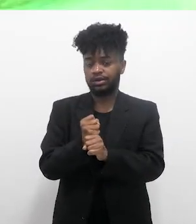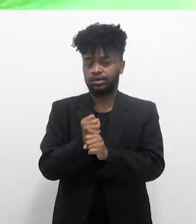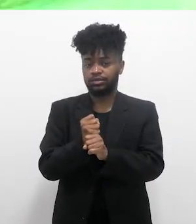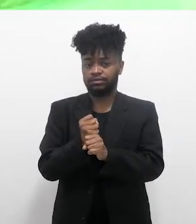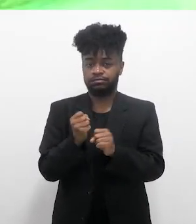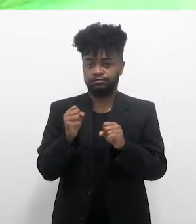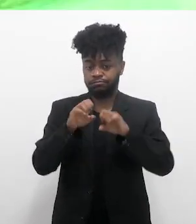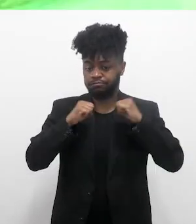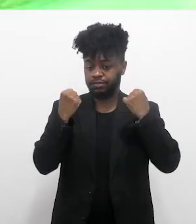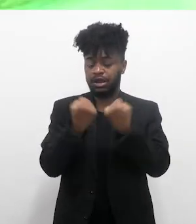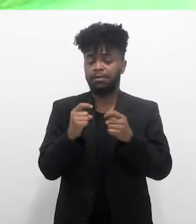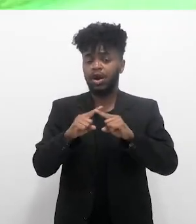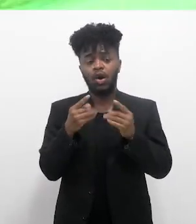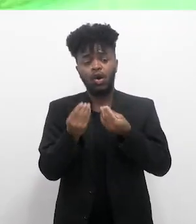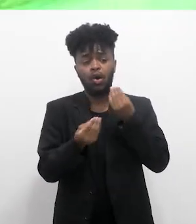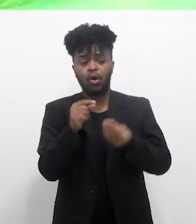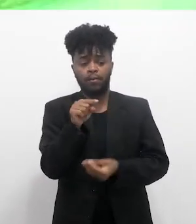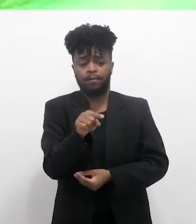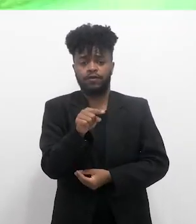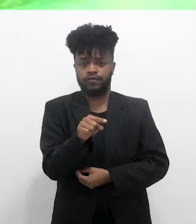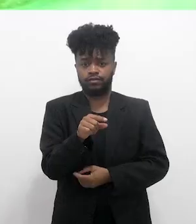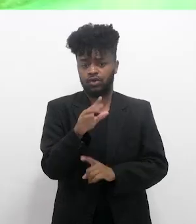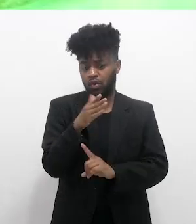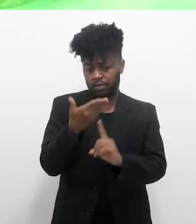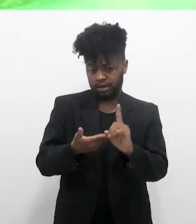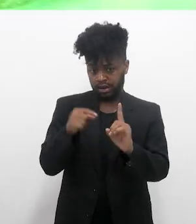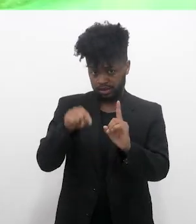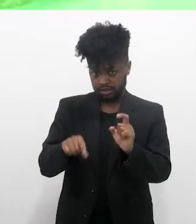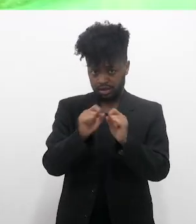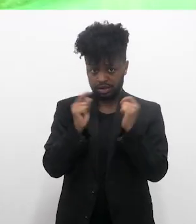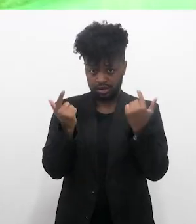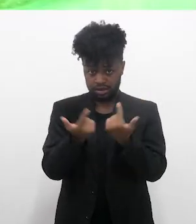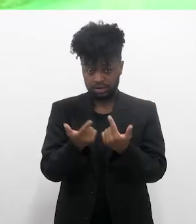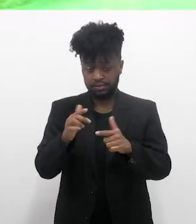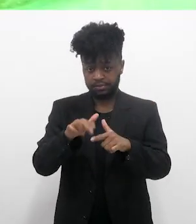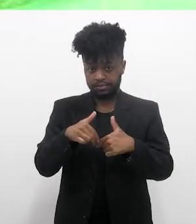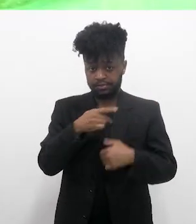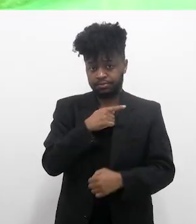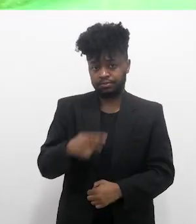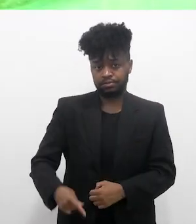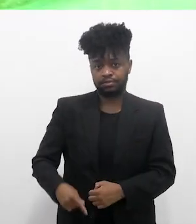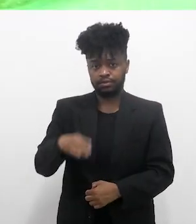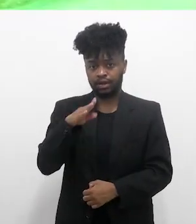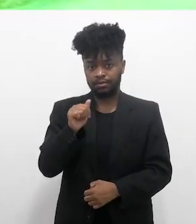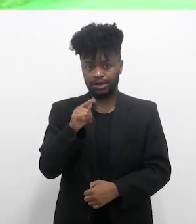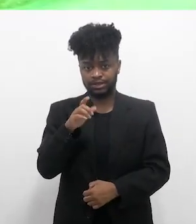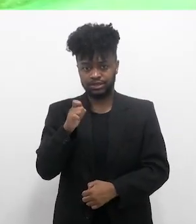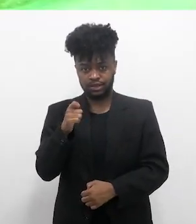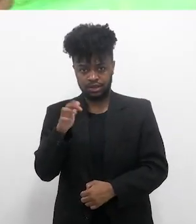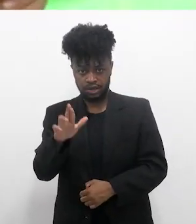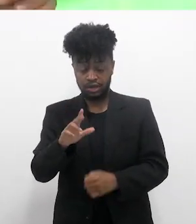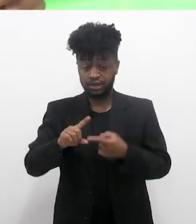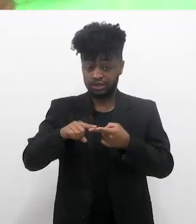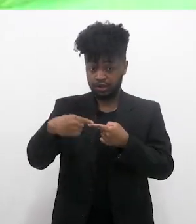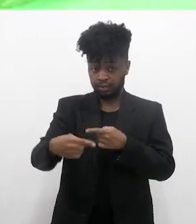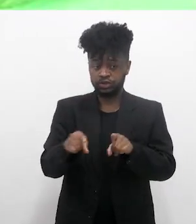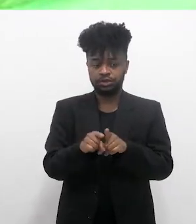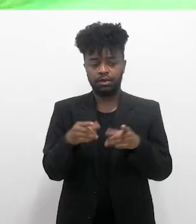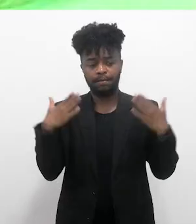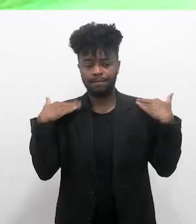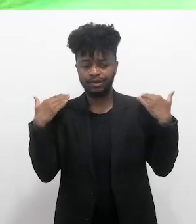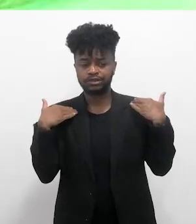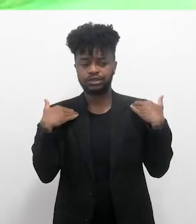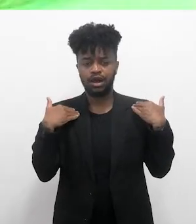foi para você... Primeiro, ser homenageado aqui na Alerj pelo presidente Bacelar. Depois você passear pelos